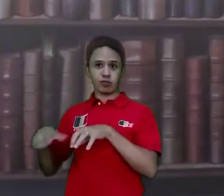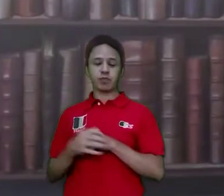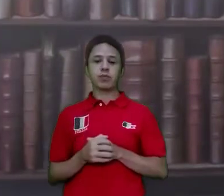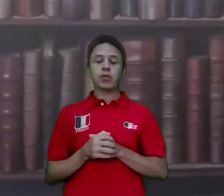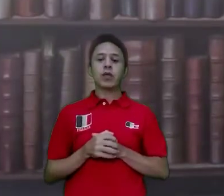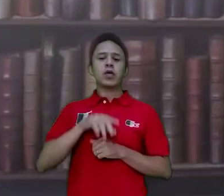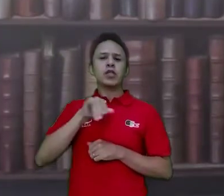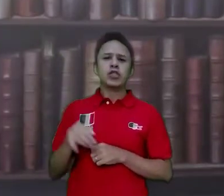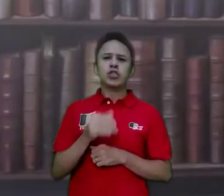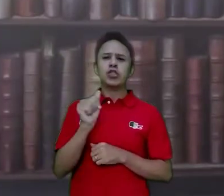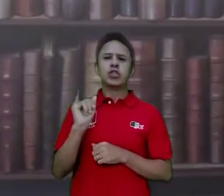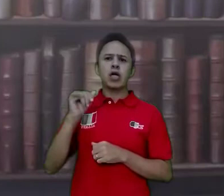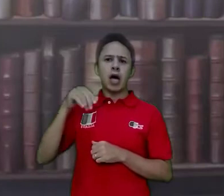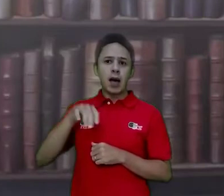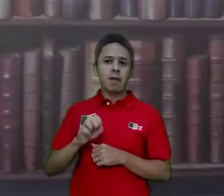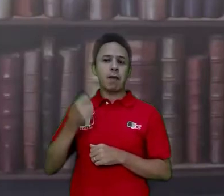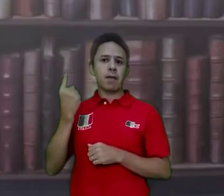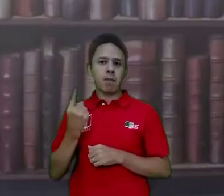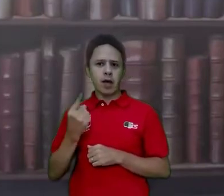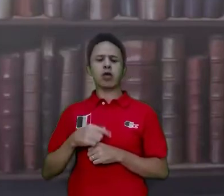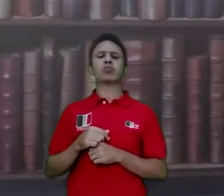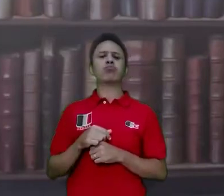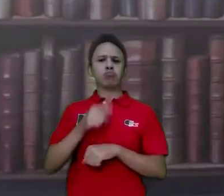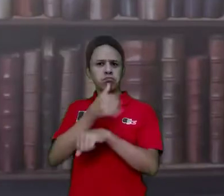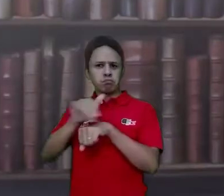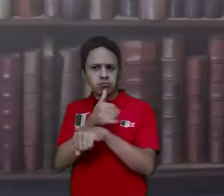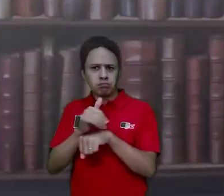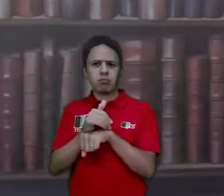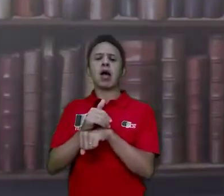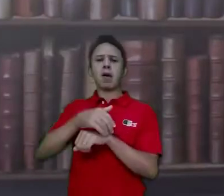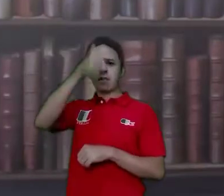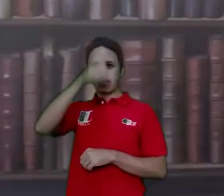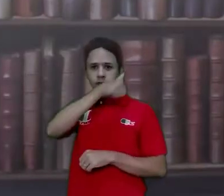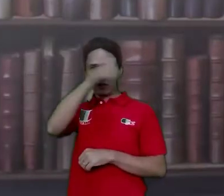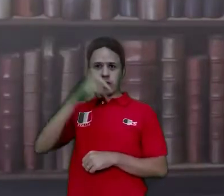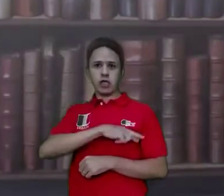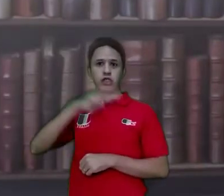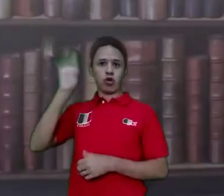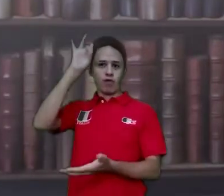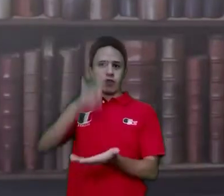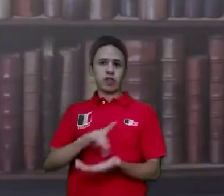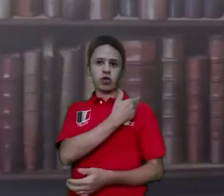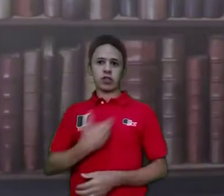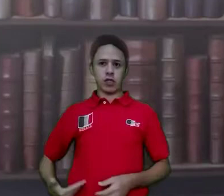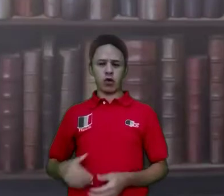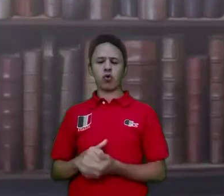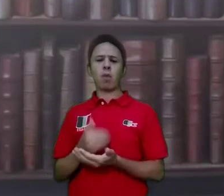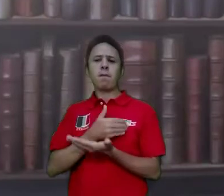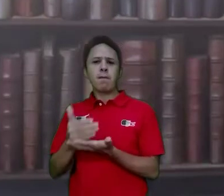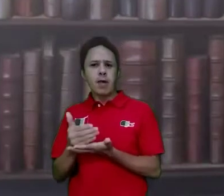Jaime I manteve o anglicanismo como religião oficial do Estado e desencadeou